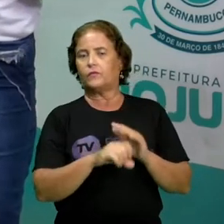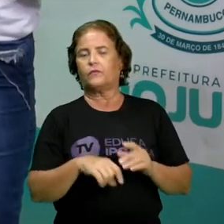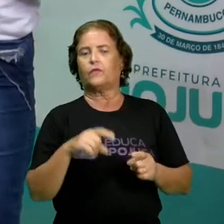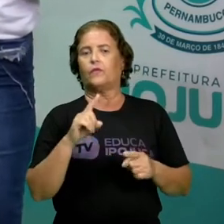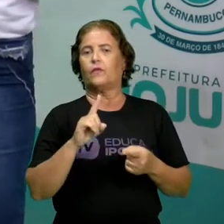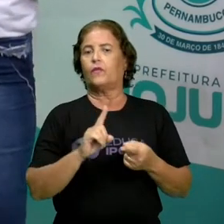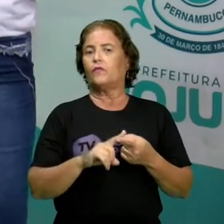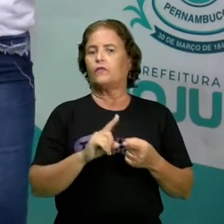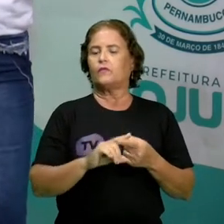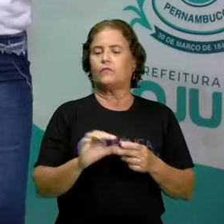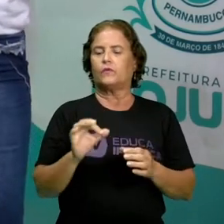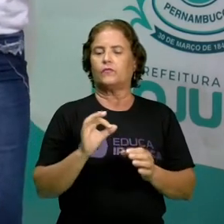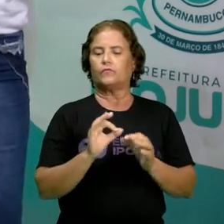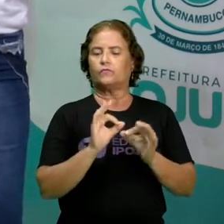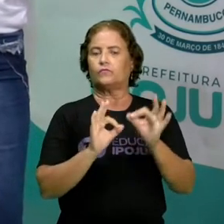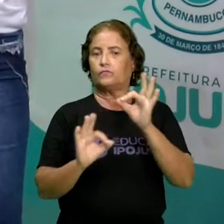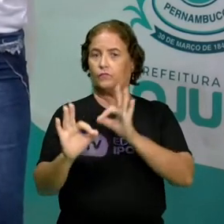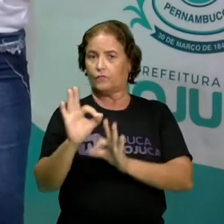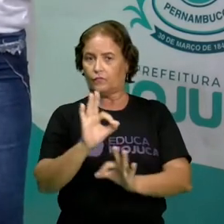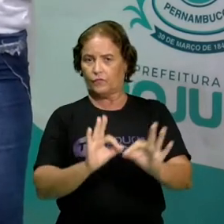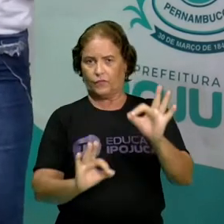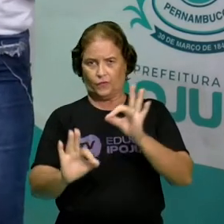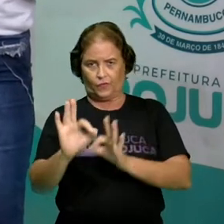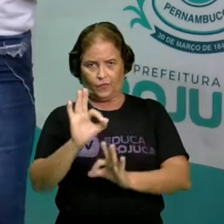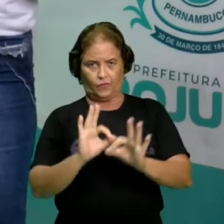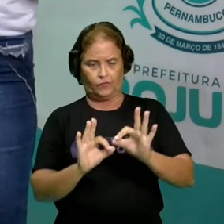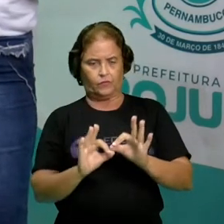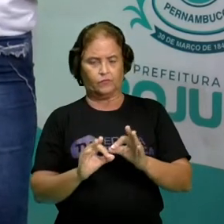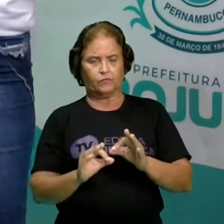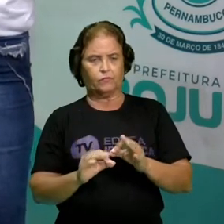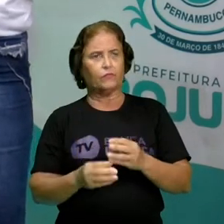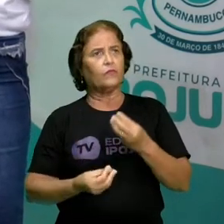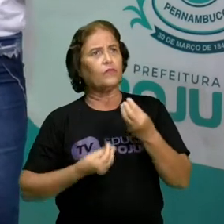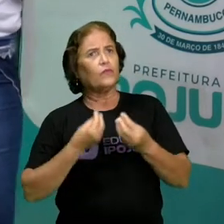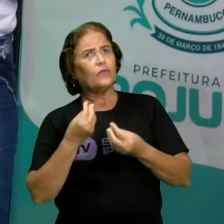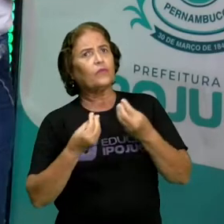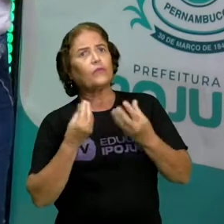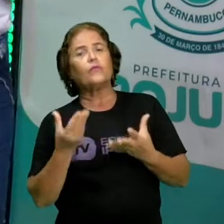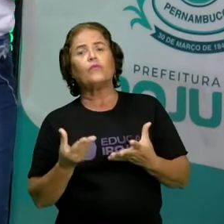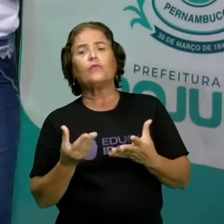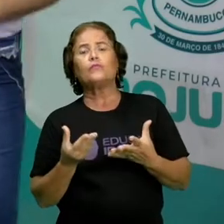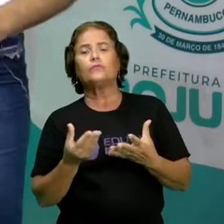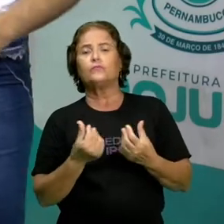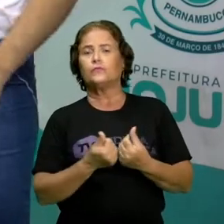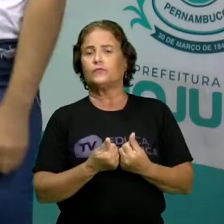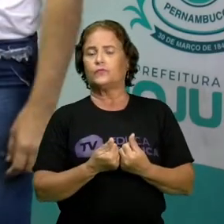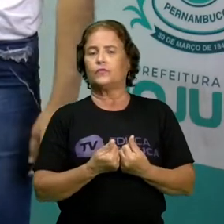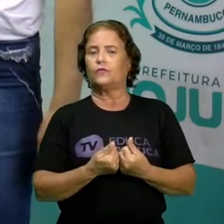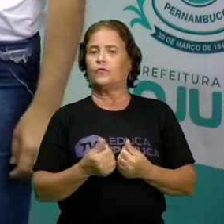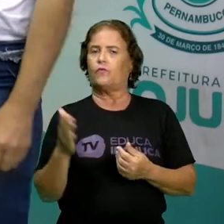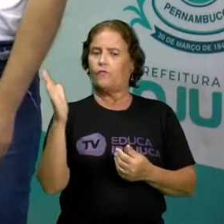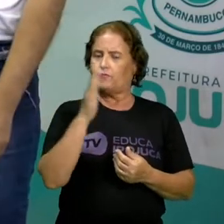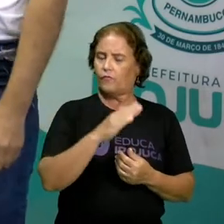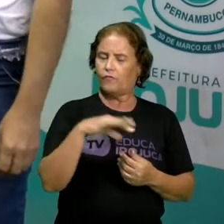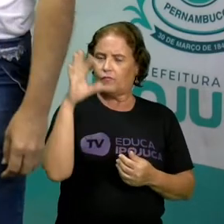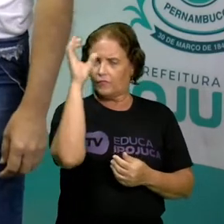representar ordem. Isso mesmo. Como assim, professora? Vamos lá que nós vamos